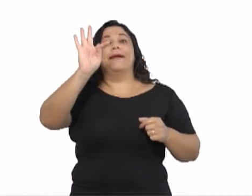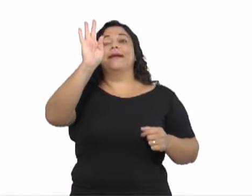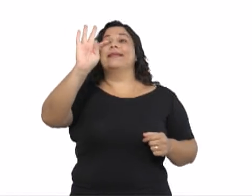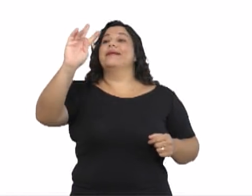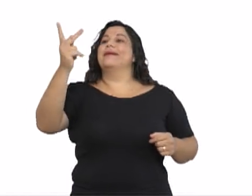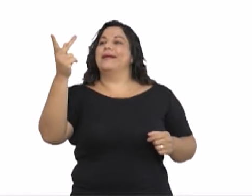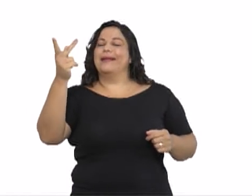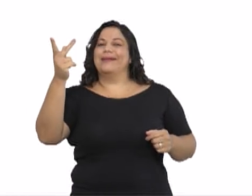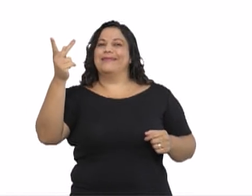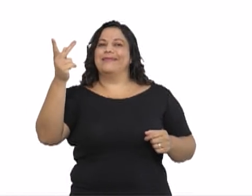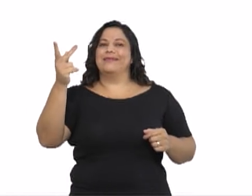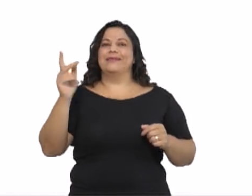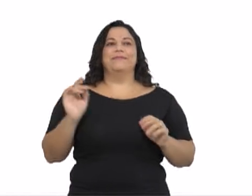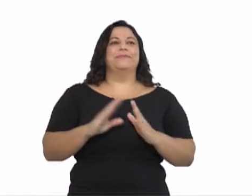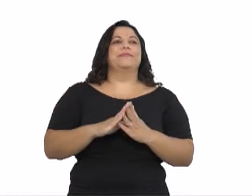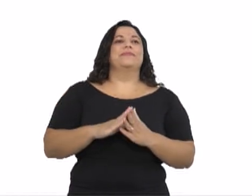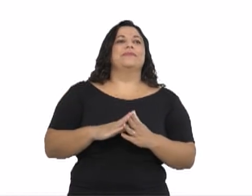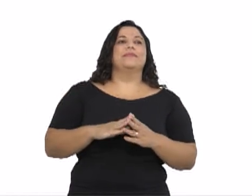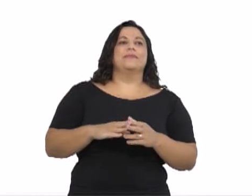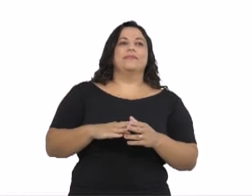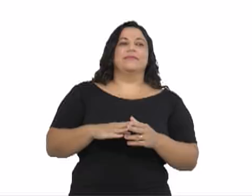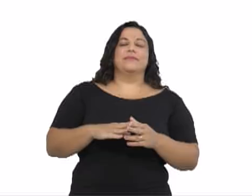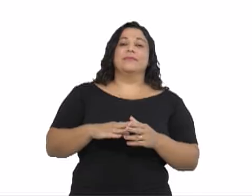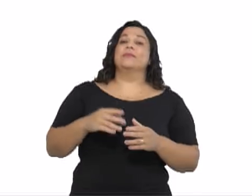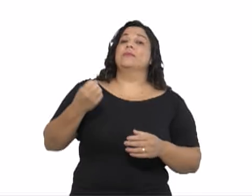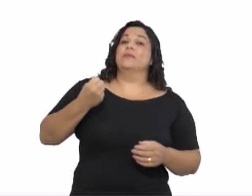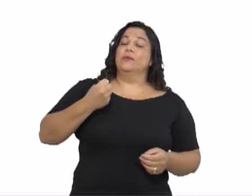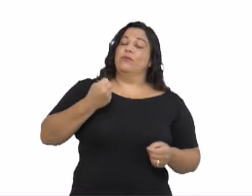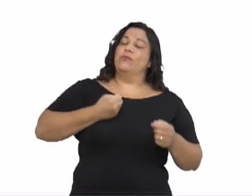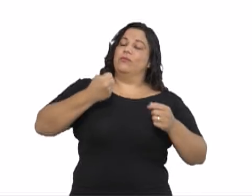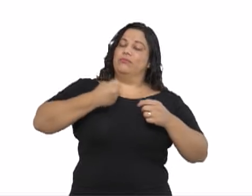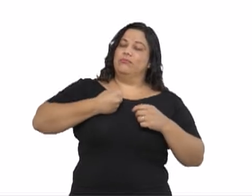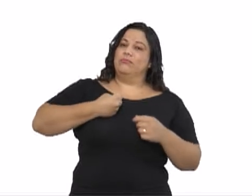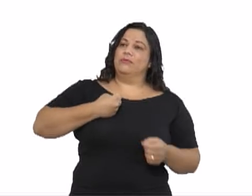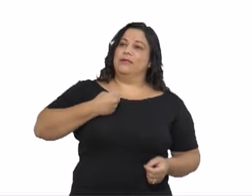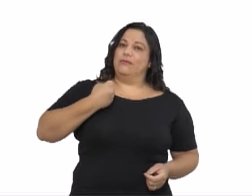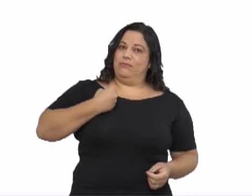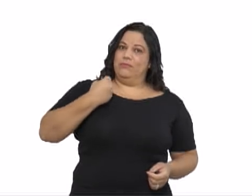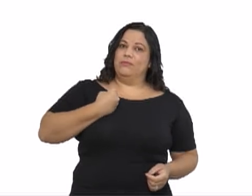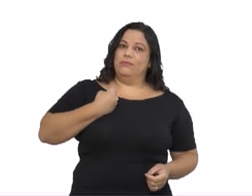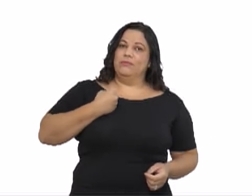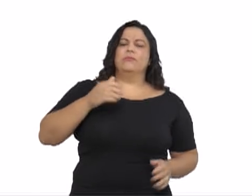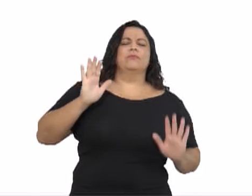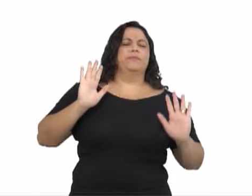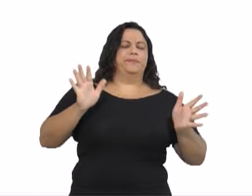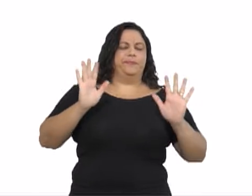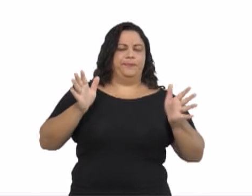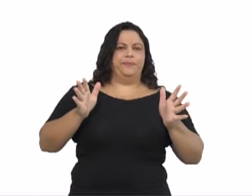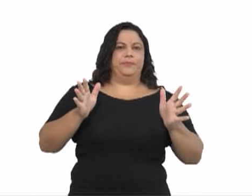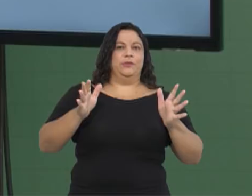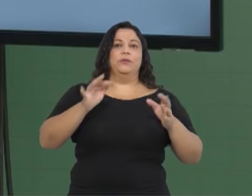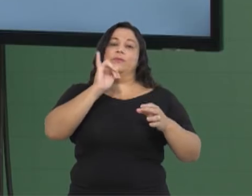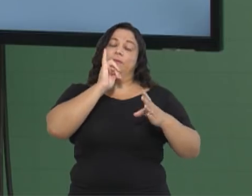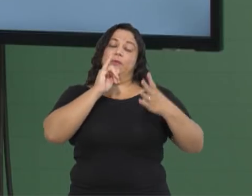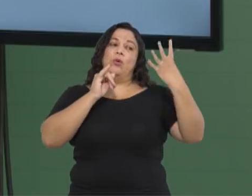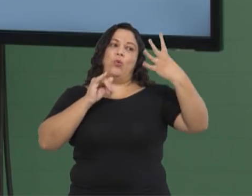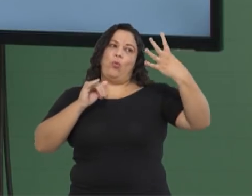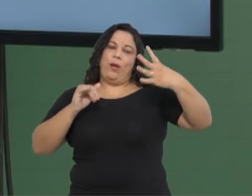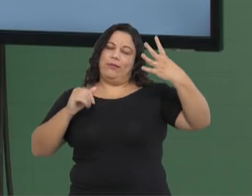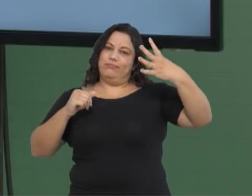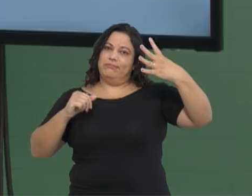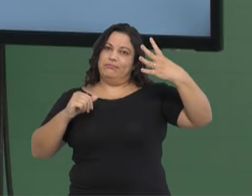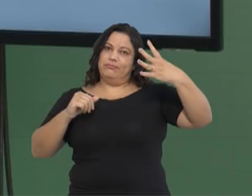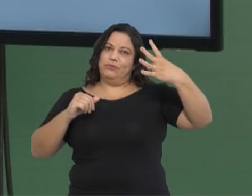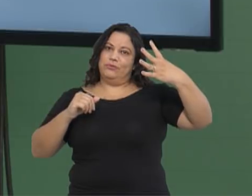TH, porque eu vou escrever o número que eu já tenho, 4,